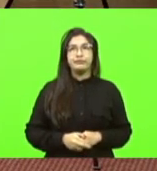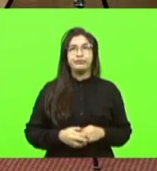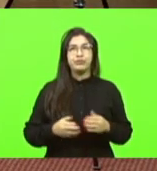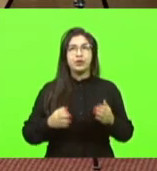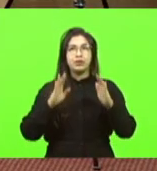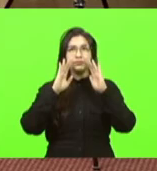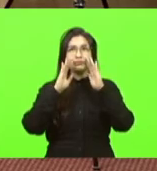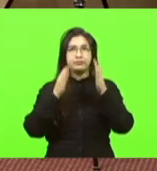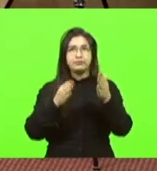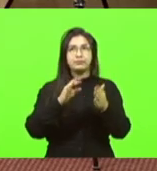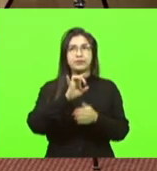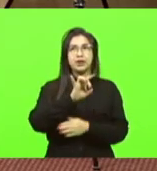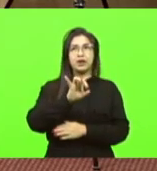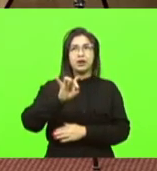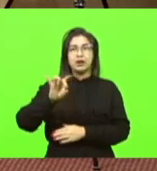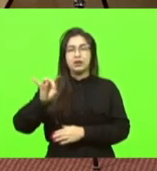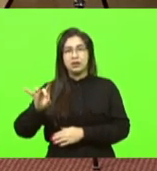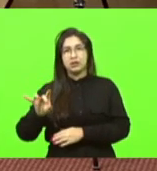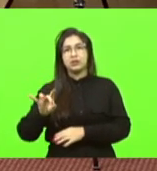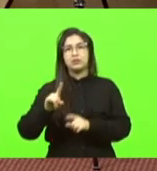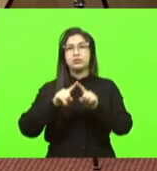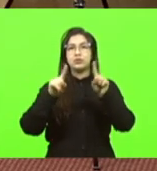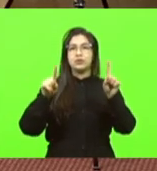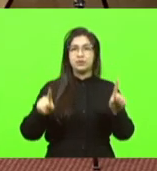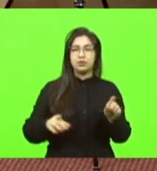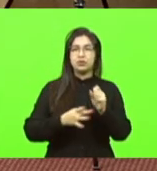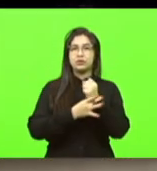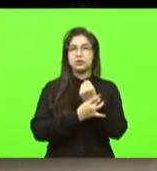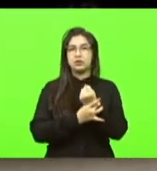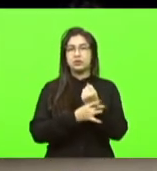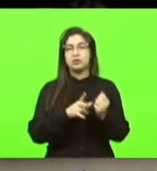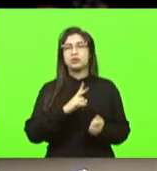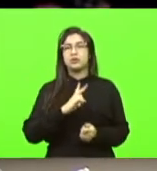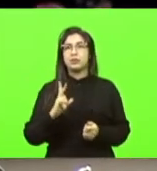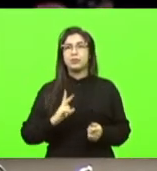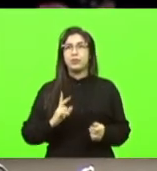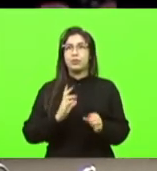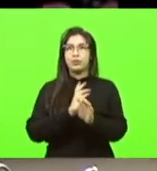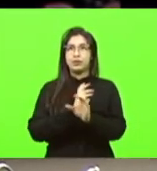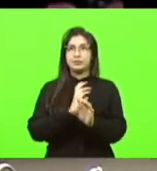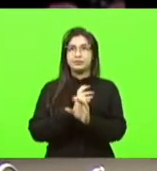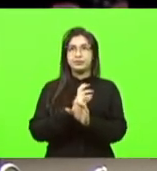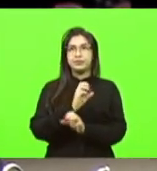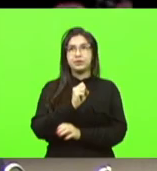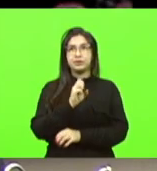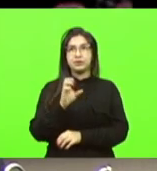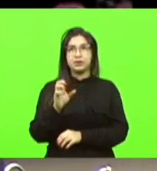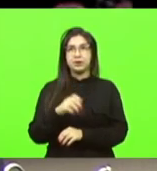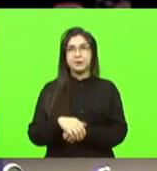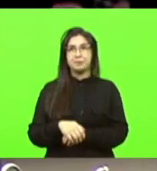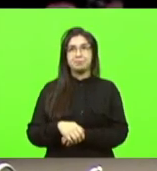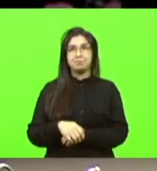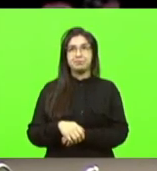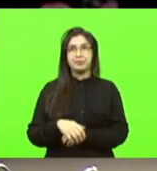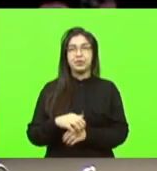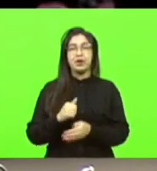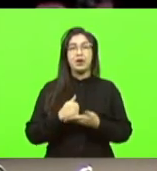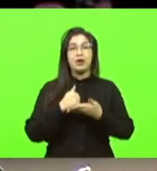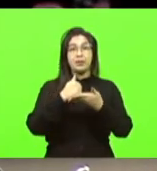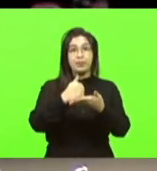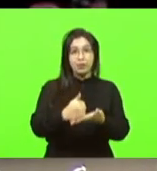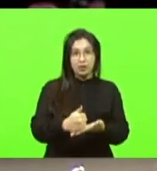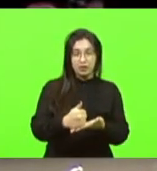a cada servidores servidora da Segurança Pública Civil do nosso Estado de Santa Catarina e além de apoiar e